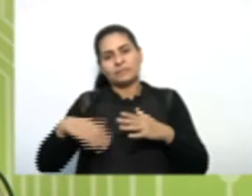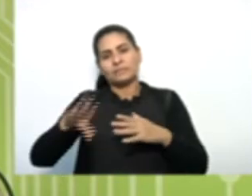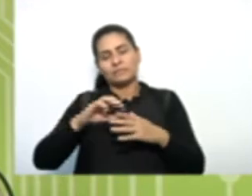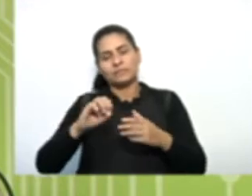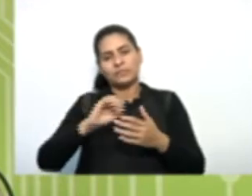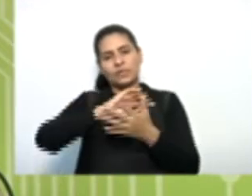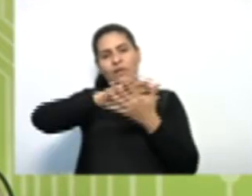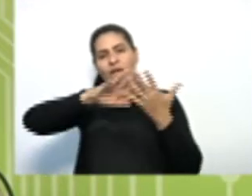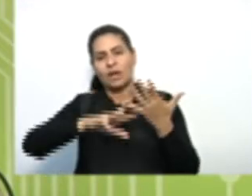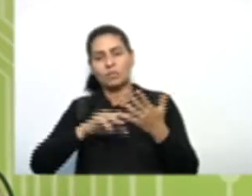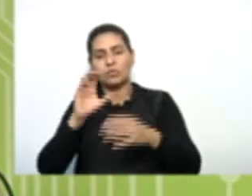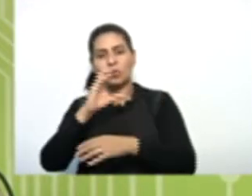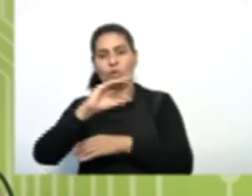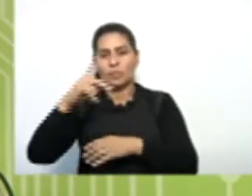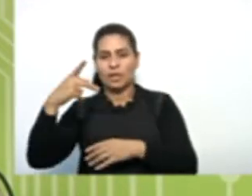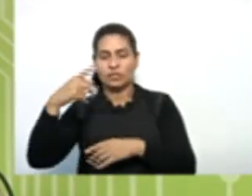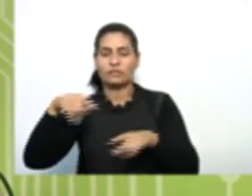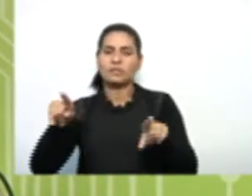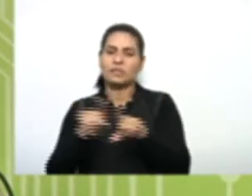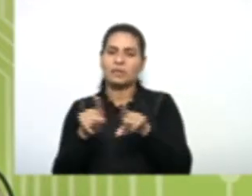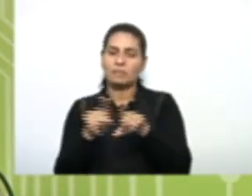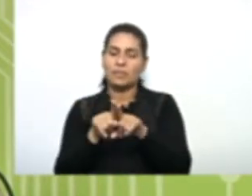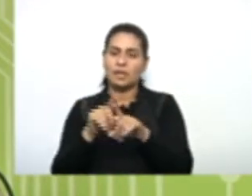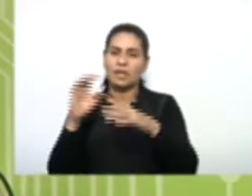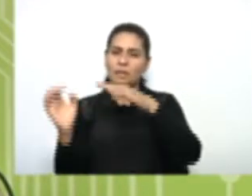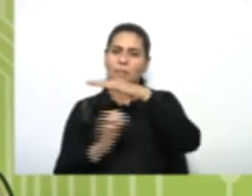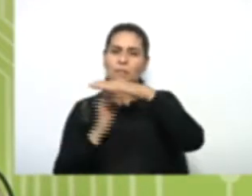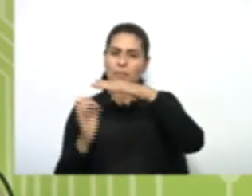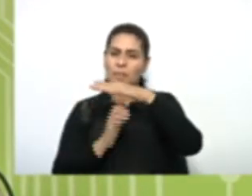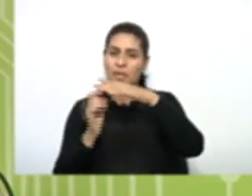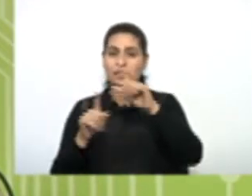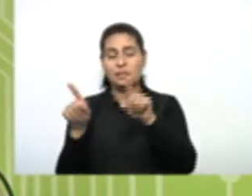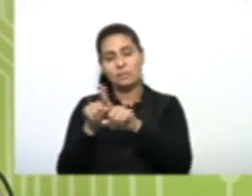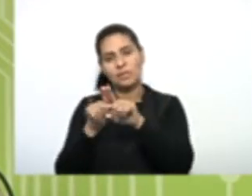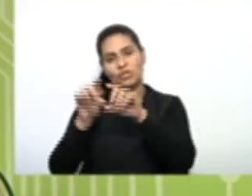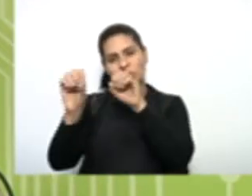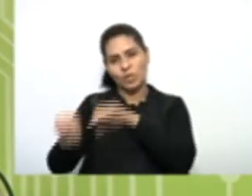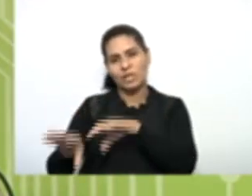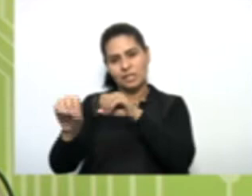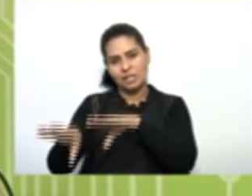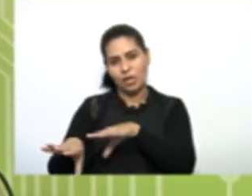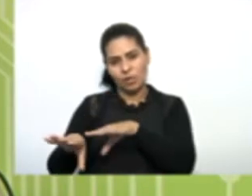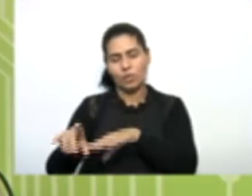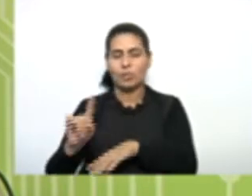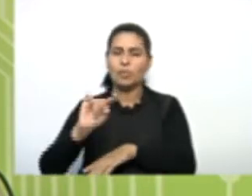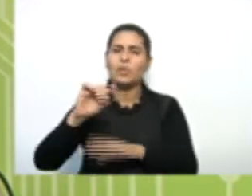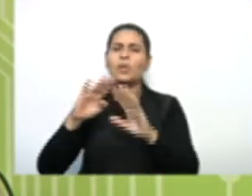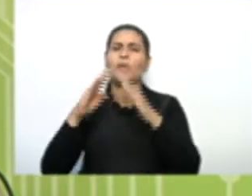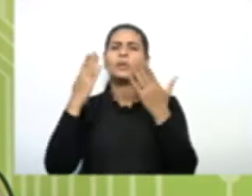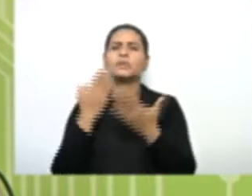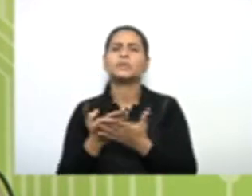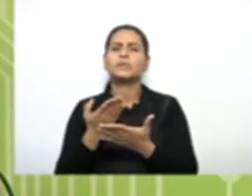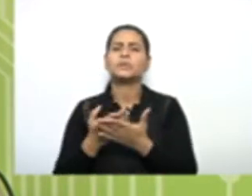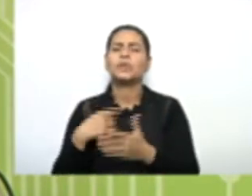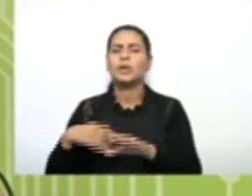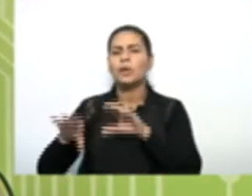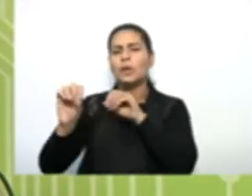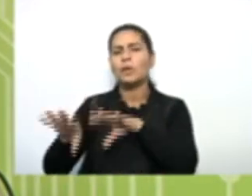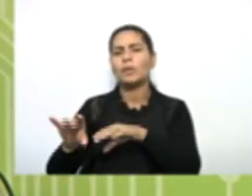do cooperativismo, nós falamos de empresas do ramo da educação. Empresas do ramo da educação são